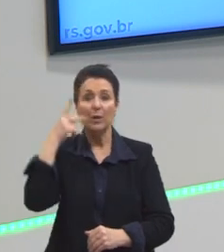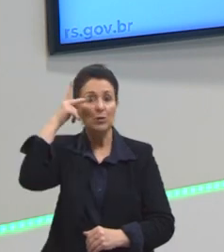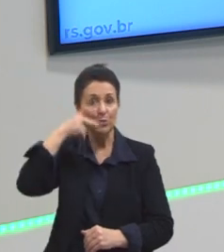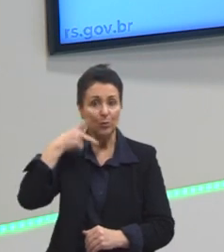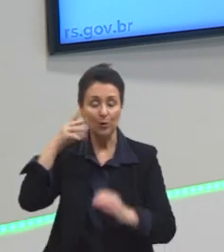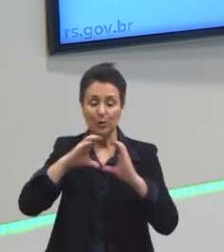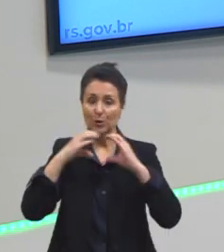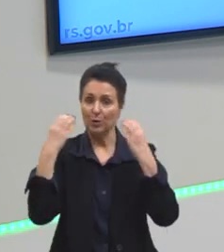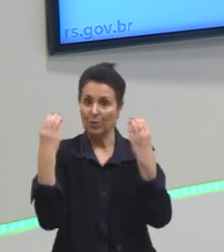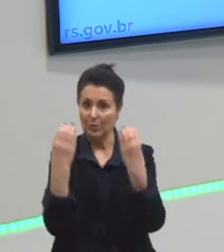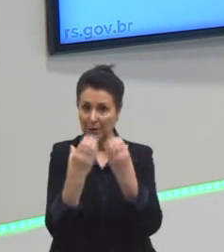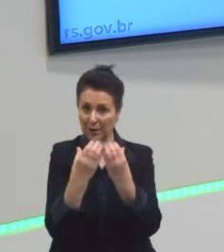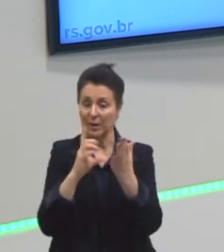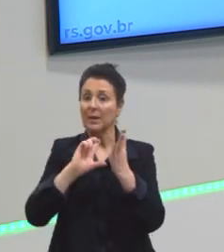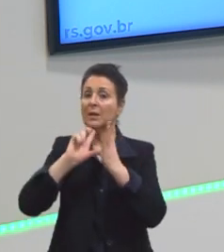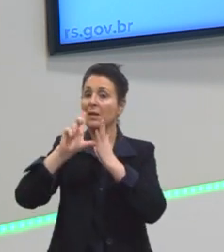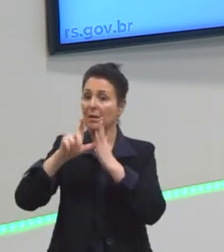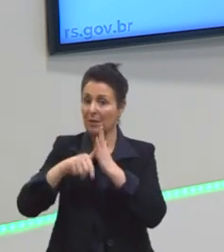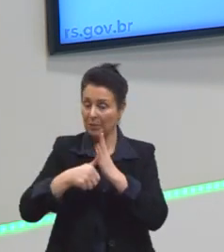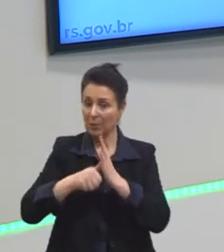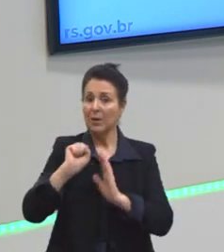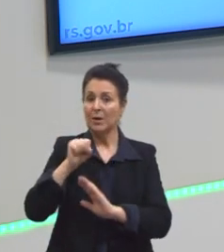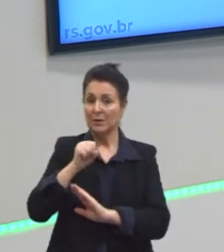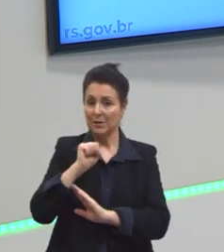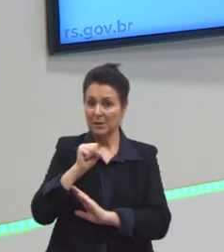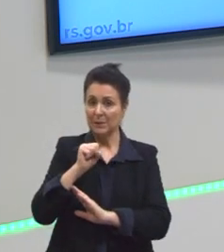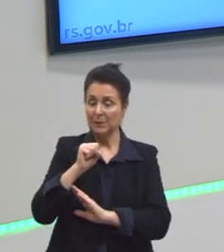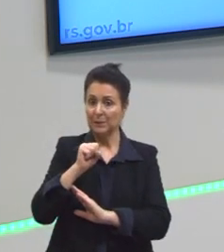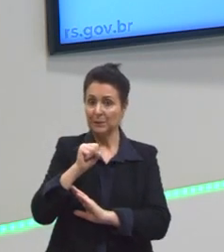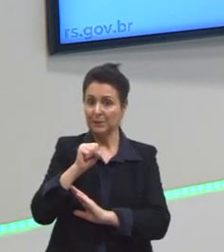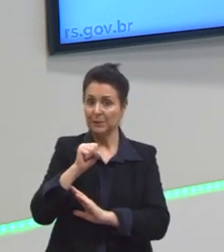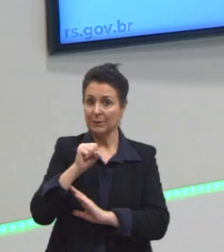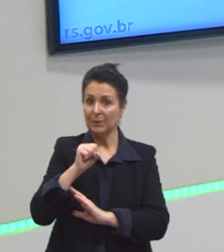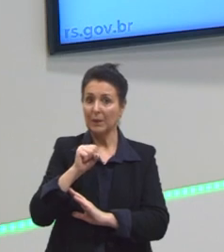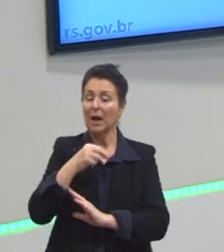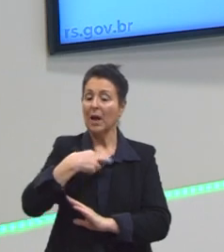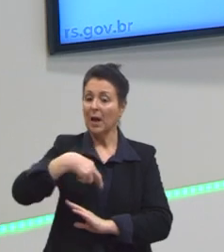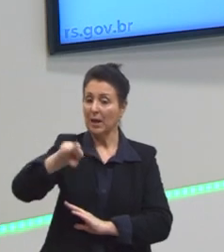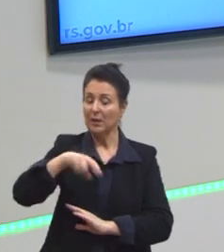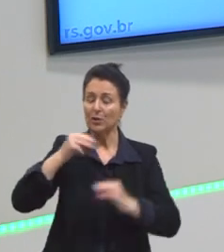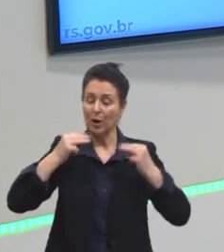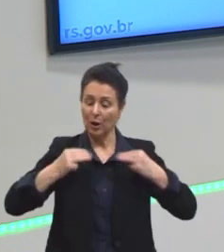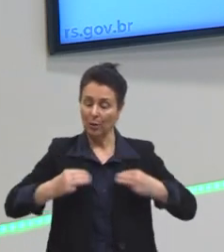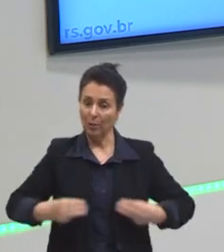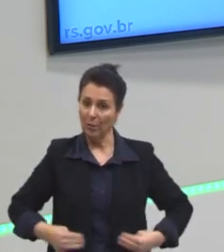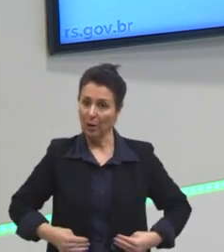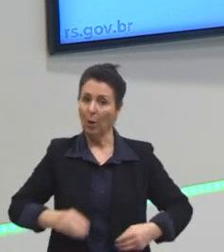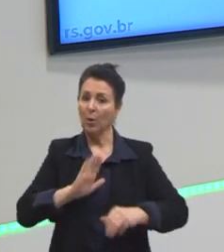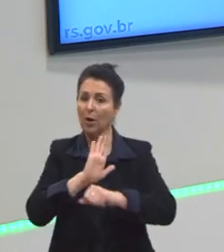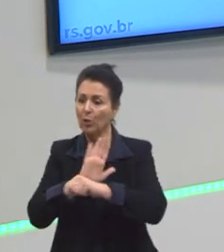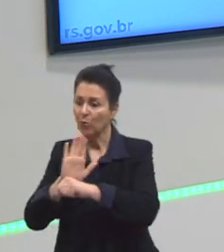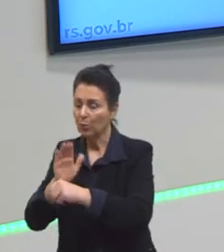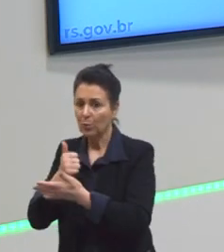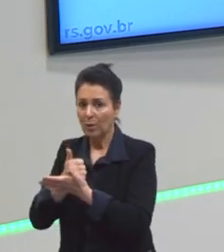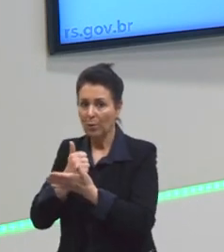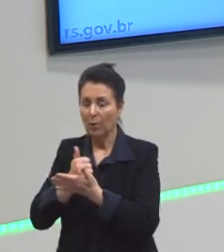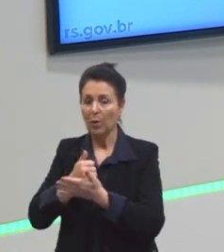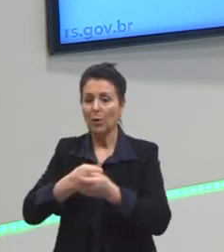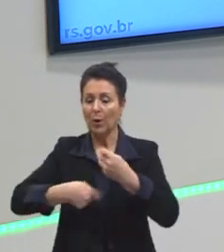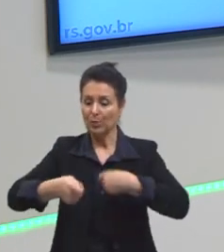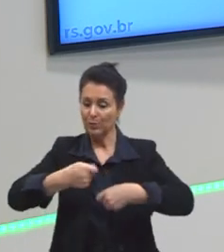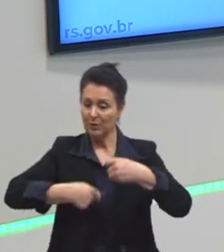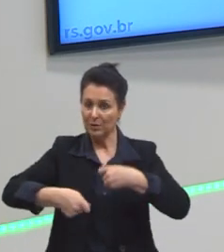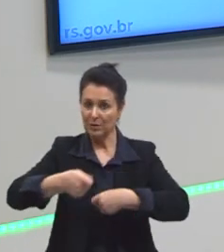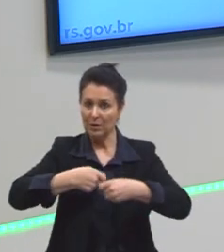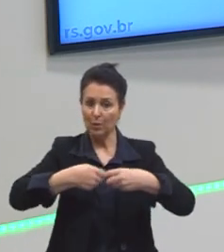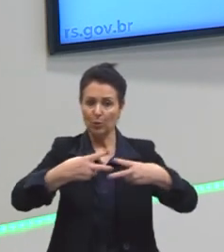ponto e a partir daí então é é a o a religião a moral que vai ajudar a administração do